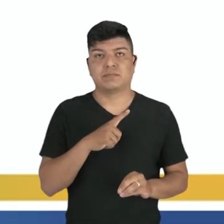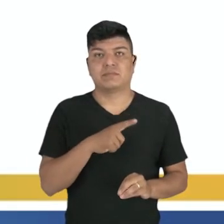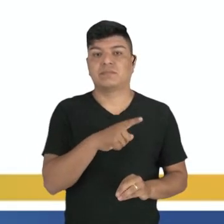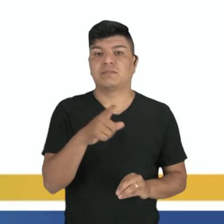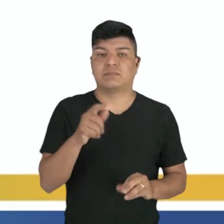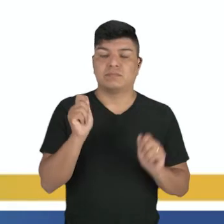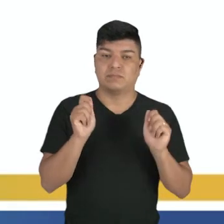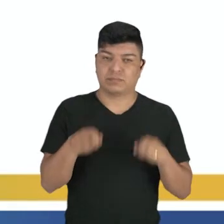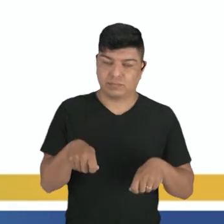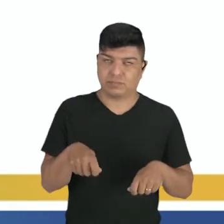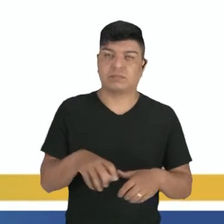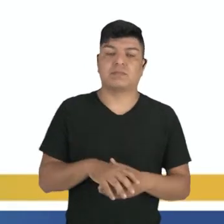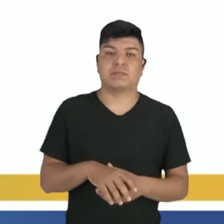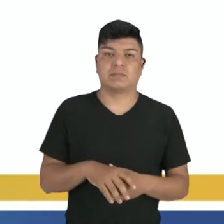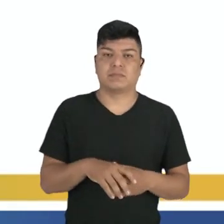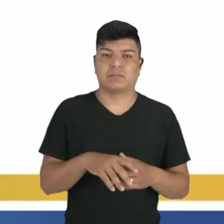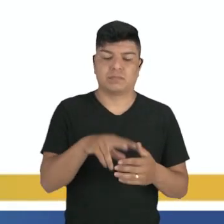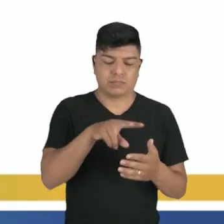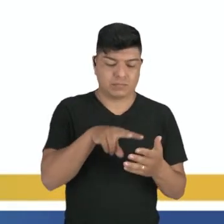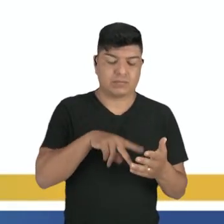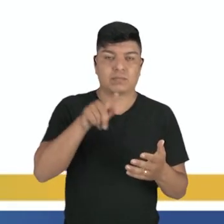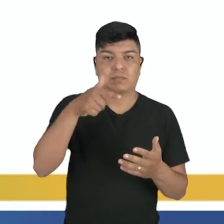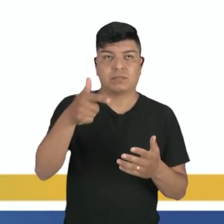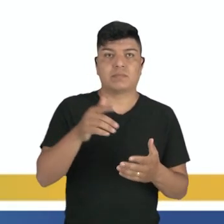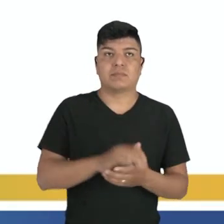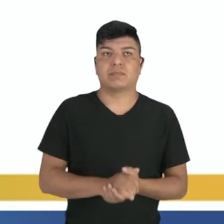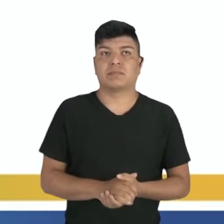você pode acompanhar, tá certo?